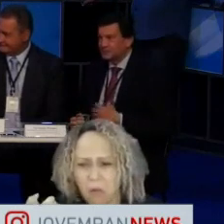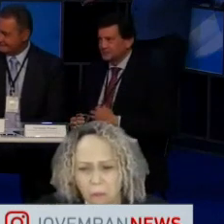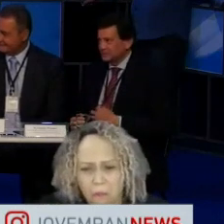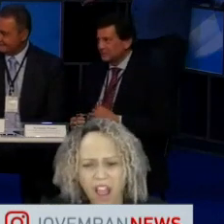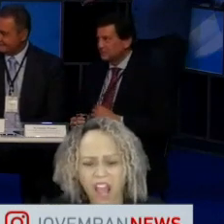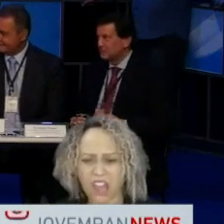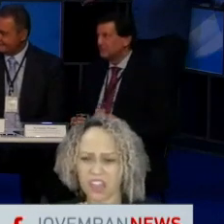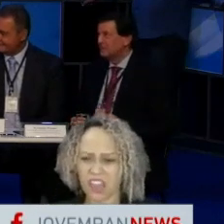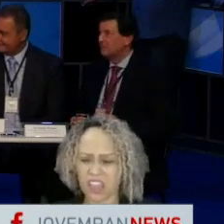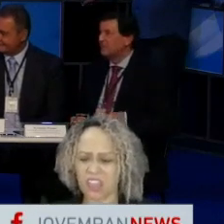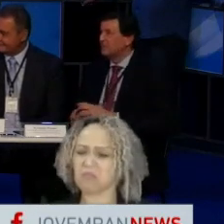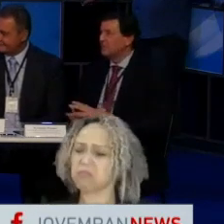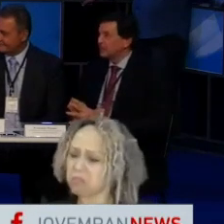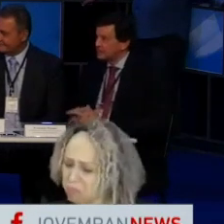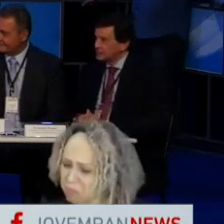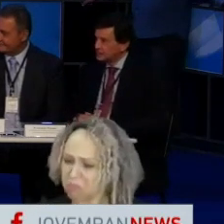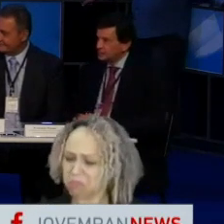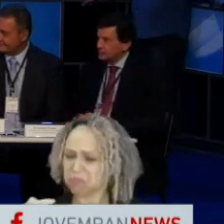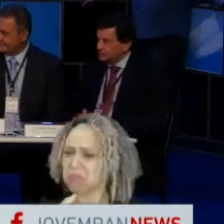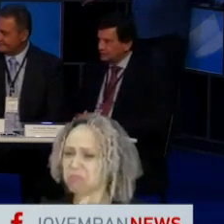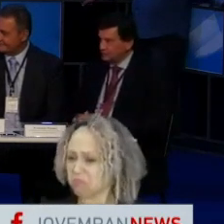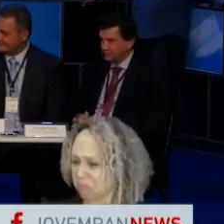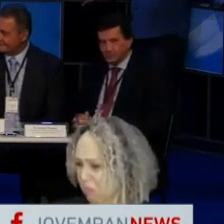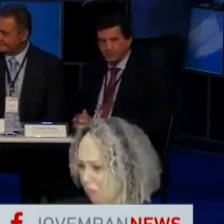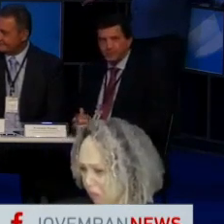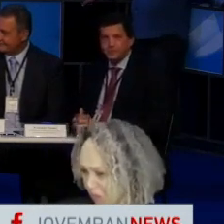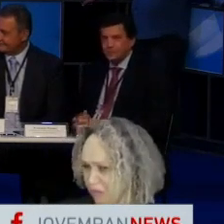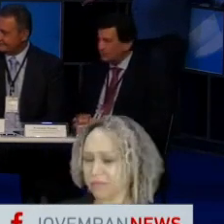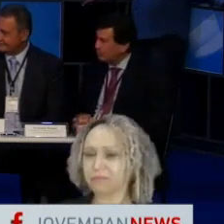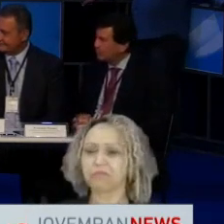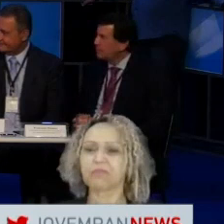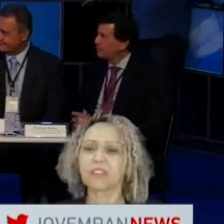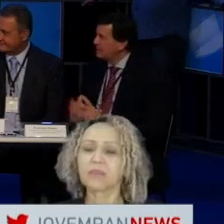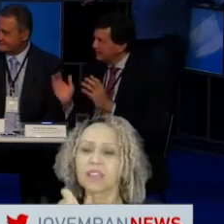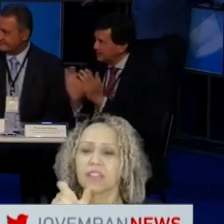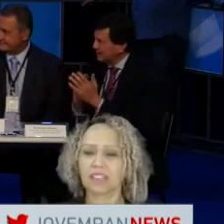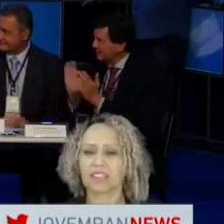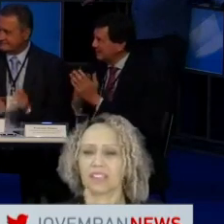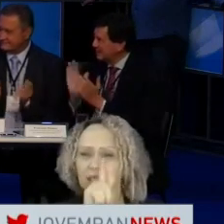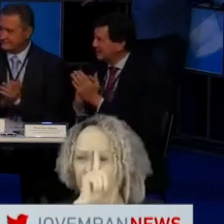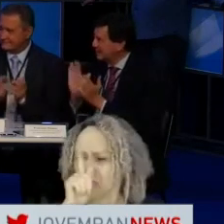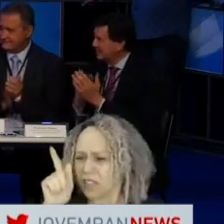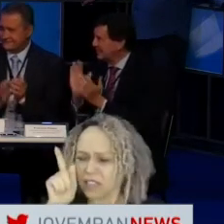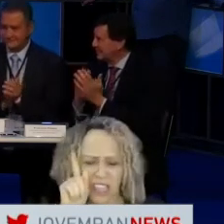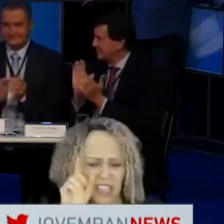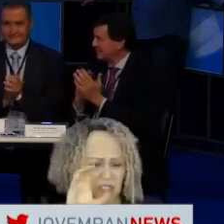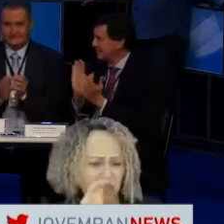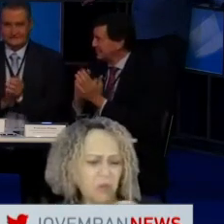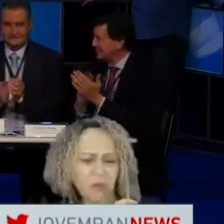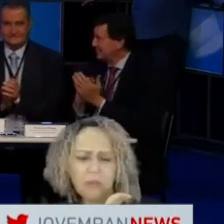essa querida militante que foi fundamental na campanha e tem sido, Gleisi Hoffmann, que é um orgulho do nosso partido.